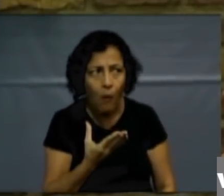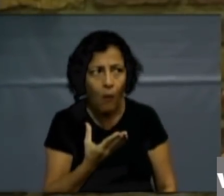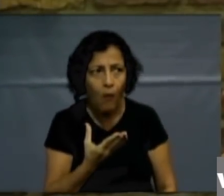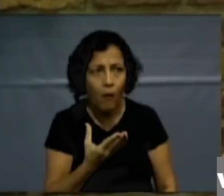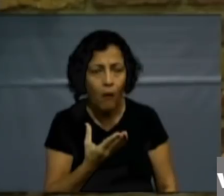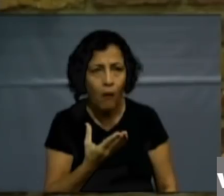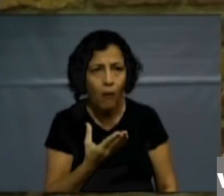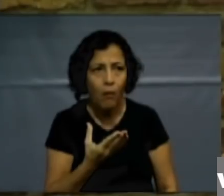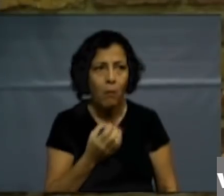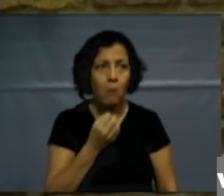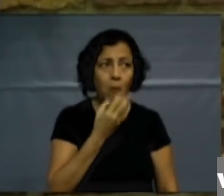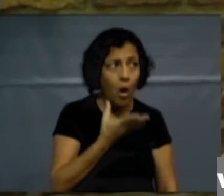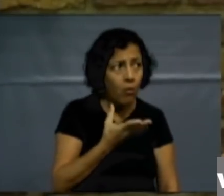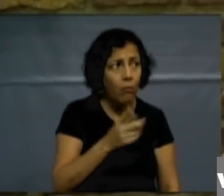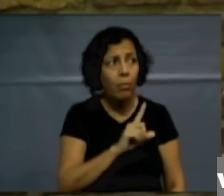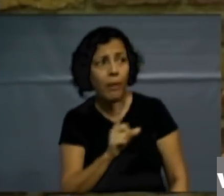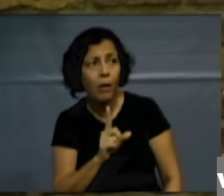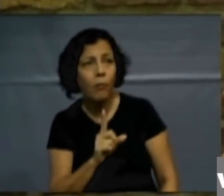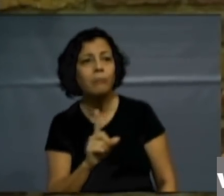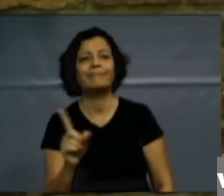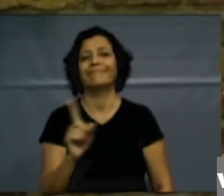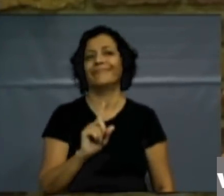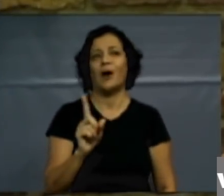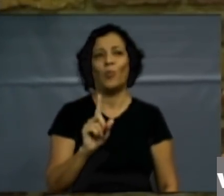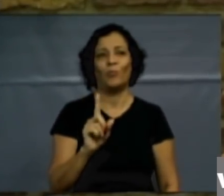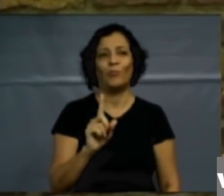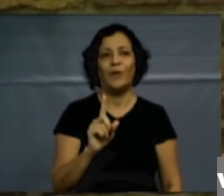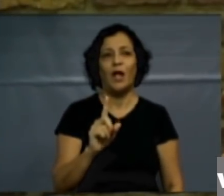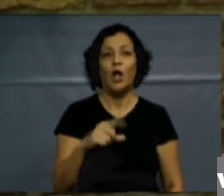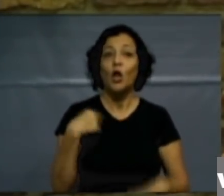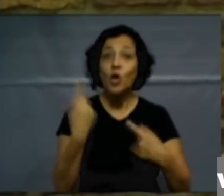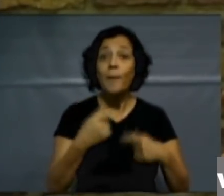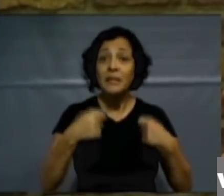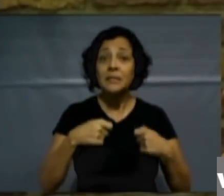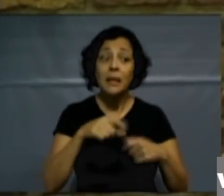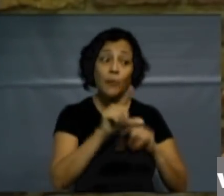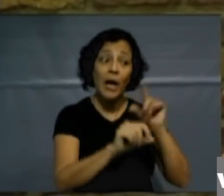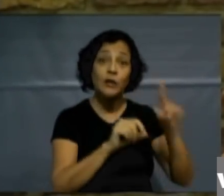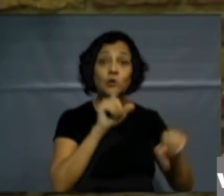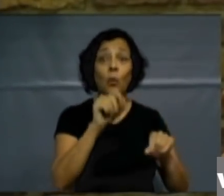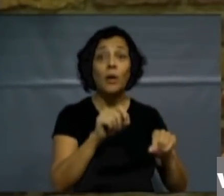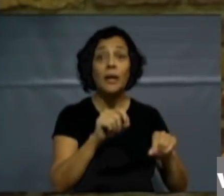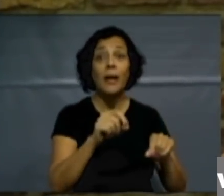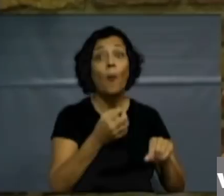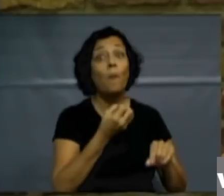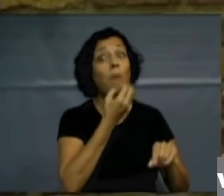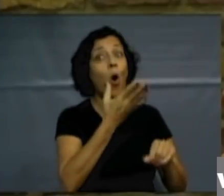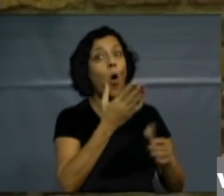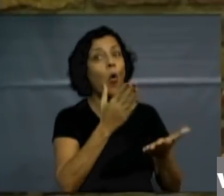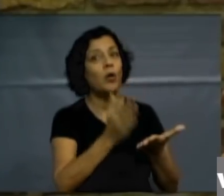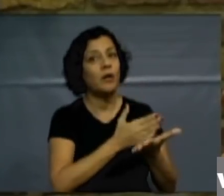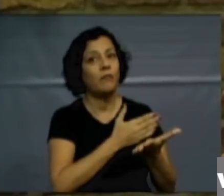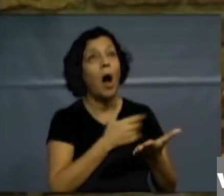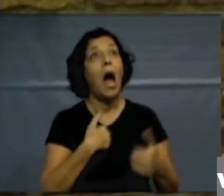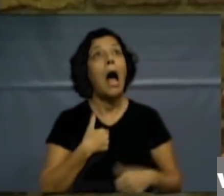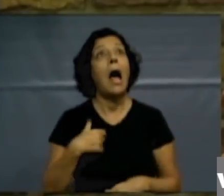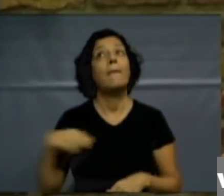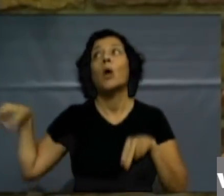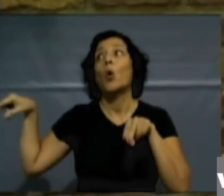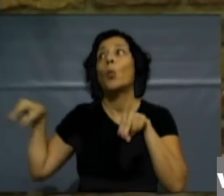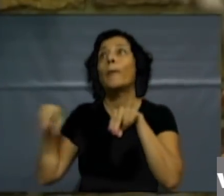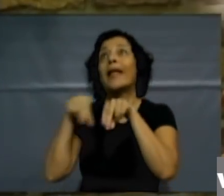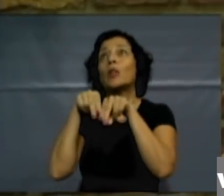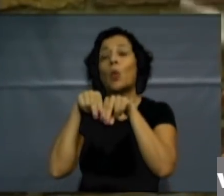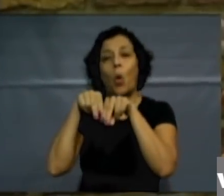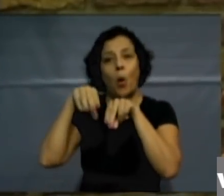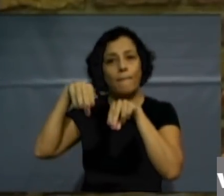Será que todos são bons? Não. A gente precisa selecionar. Ah, Ciro, porque meu guia disse isso. Ok, seu guia